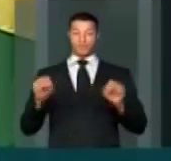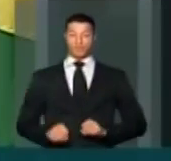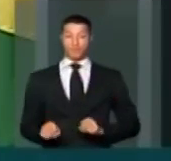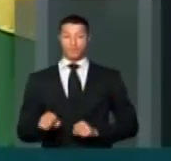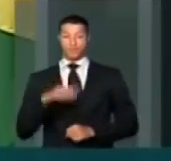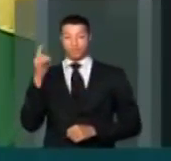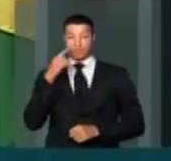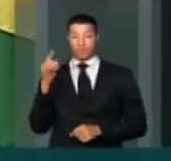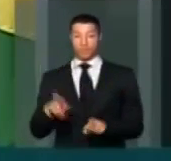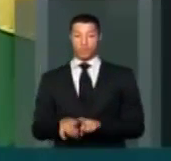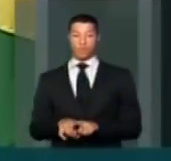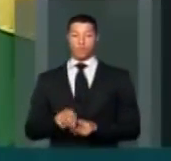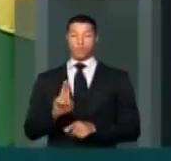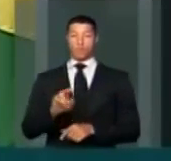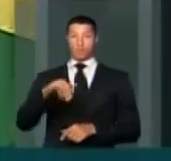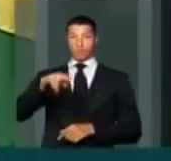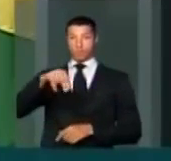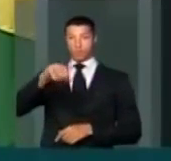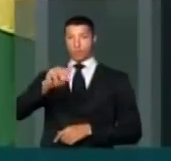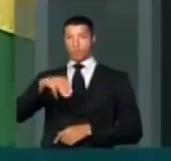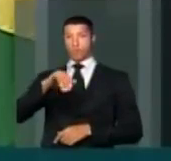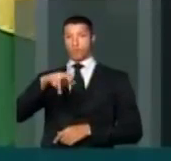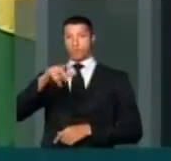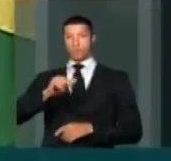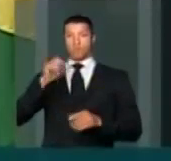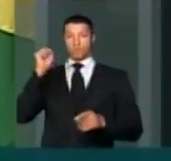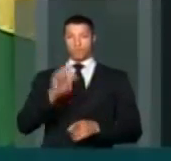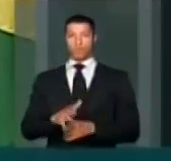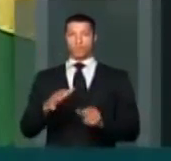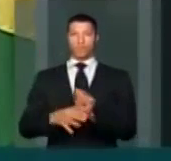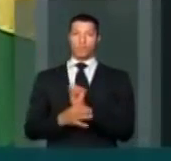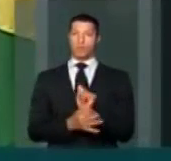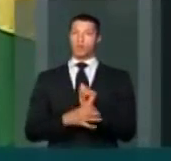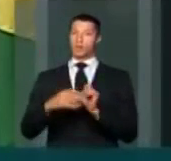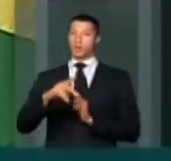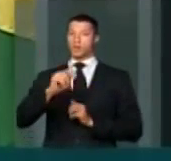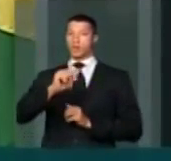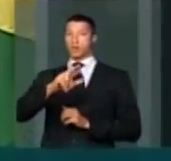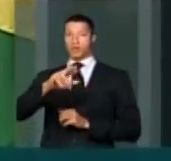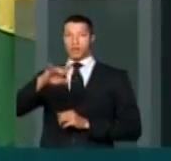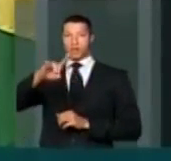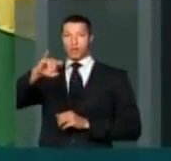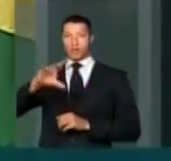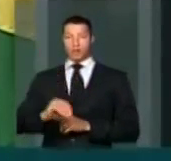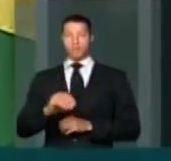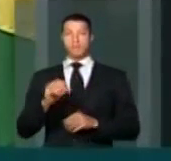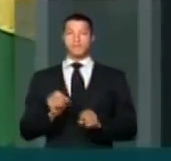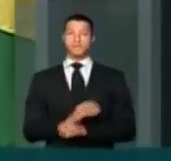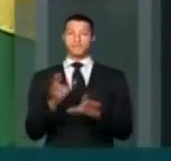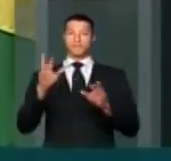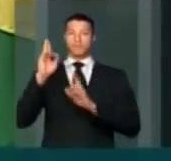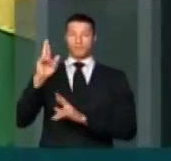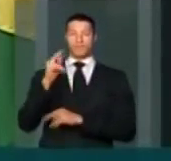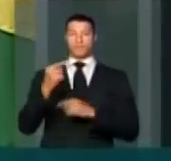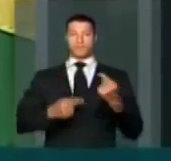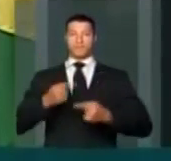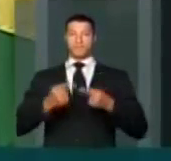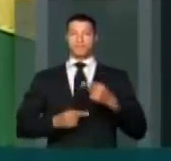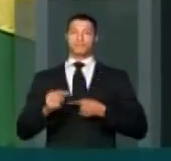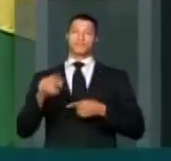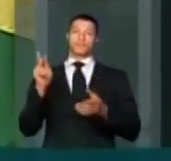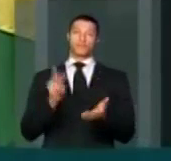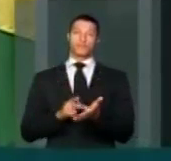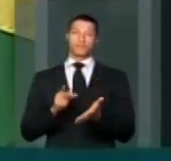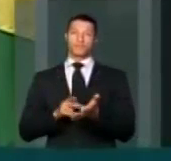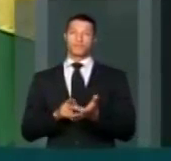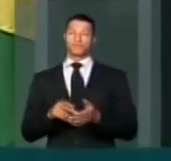com fim do voto uninominal, que impede o fortalecimento dos partidos e inviabiliza o surgimento de lideranças políticas